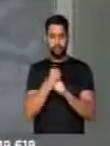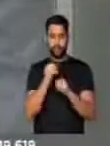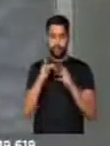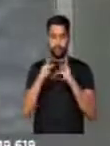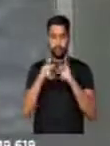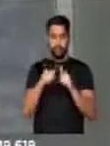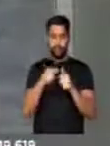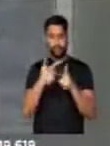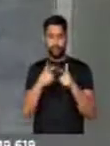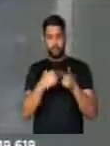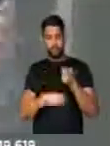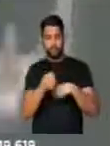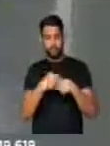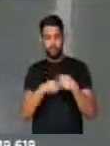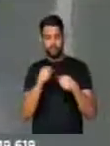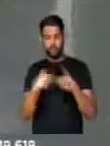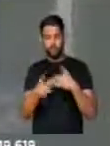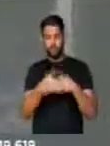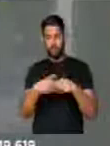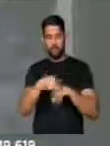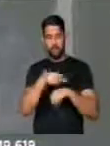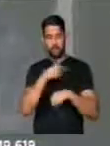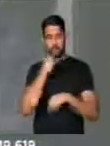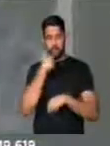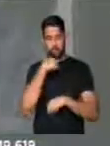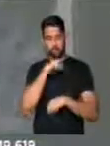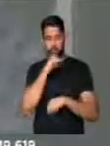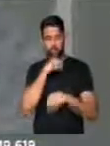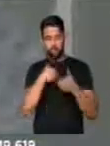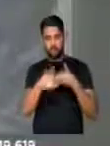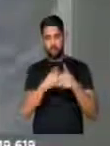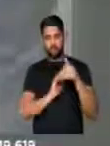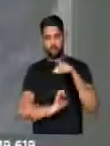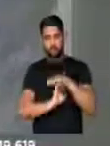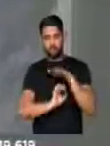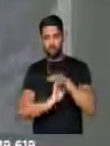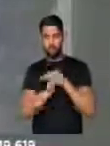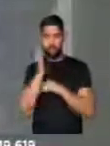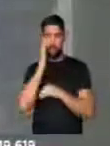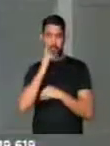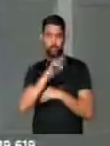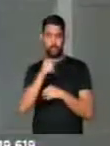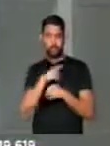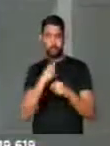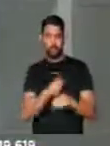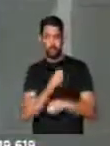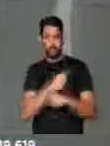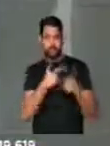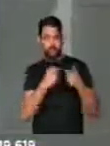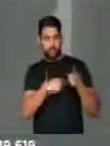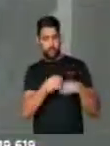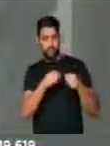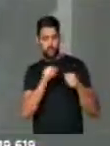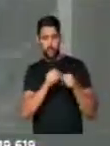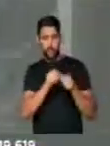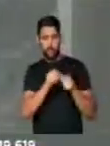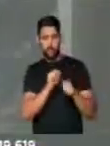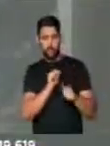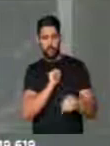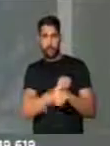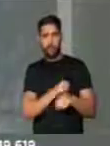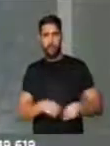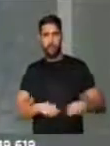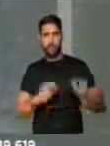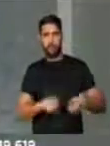todo mundo numa crise econômica, qualquer pai de família, qualquer empresário sabe que quando está diante de uma dificuldade econômica tem que conter